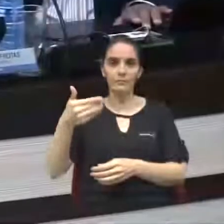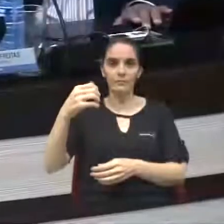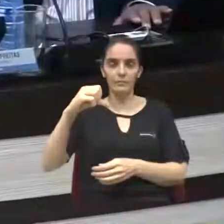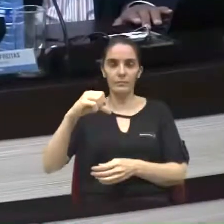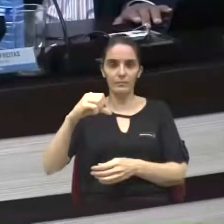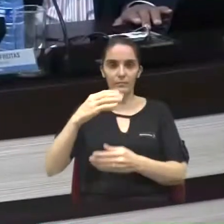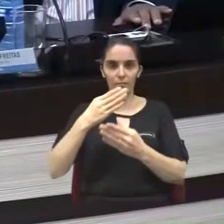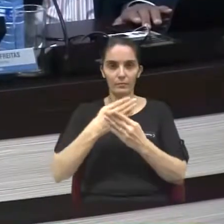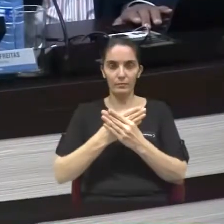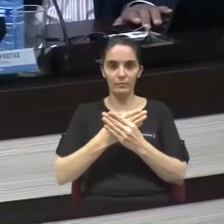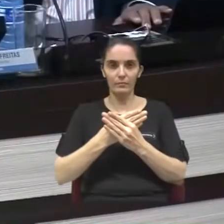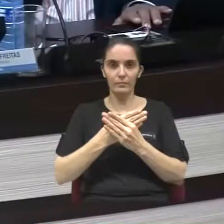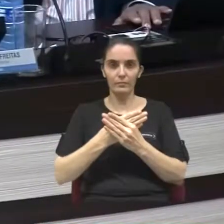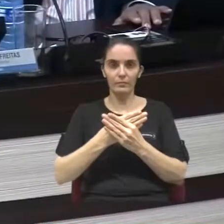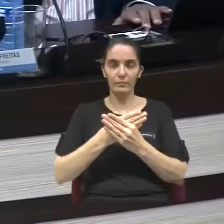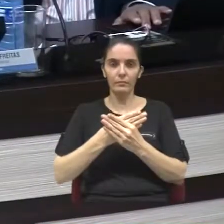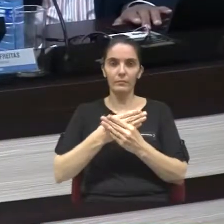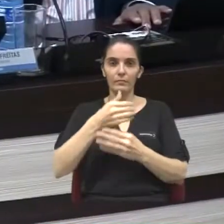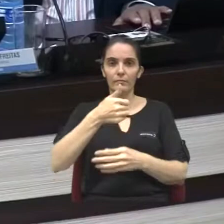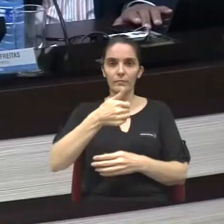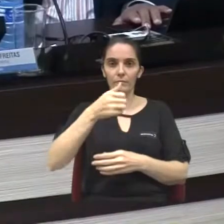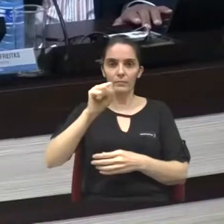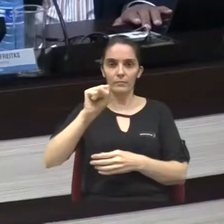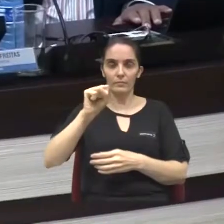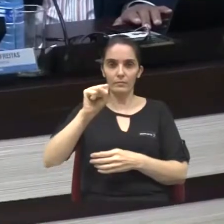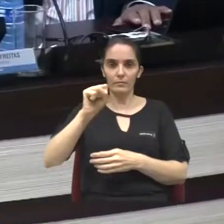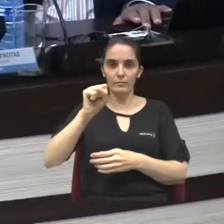2019, protocolada sobre o número